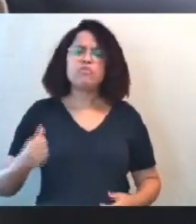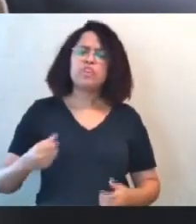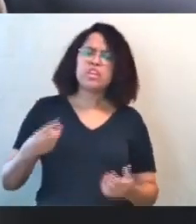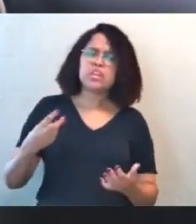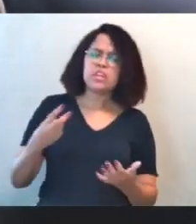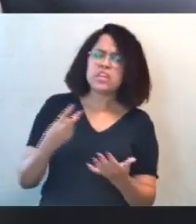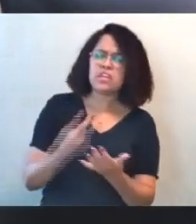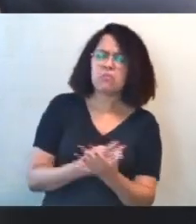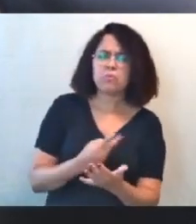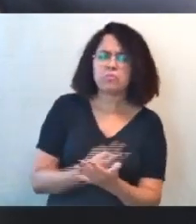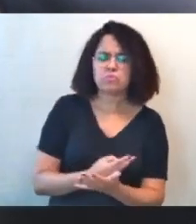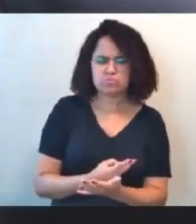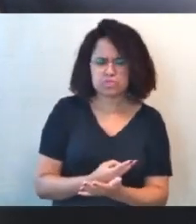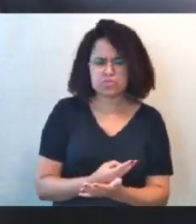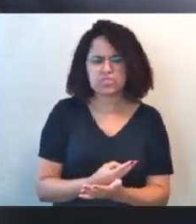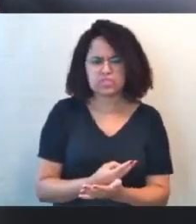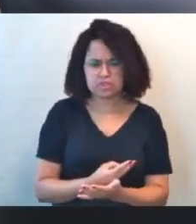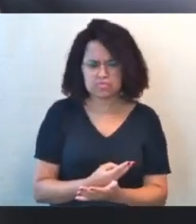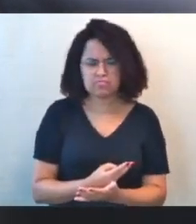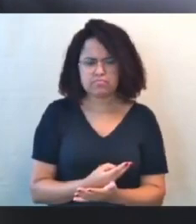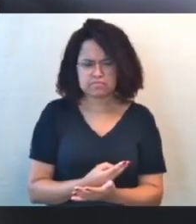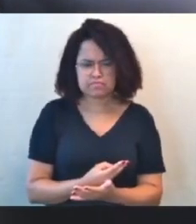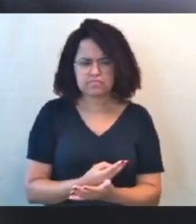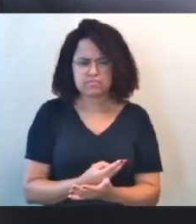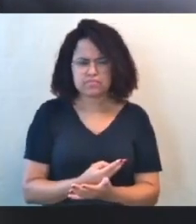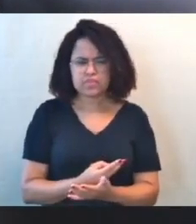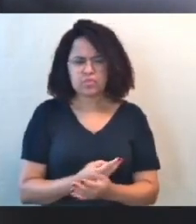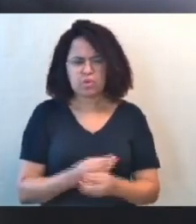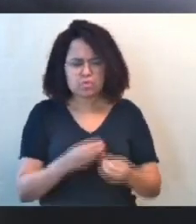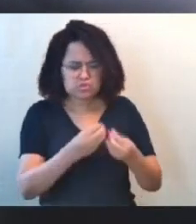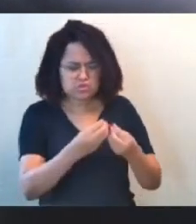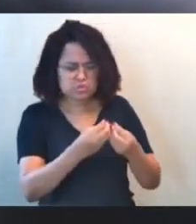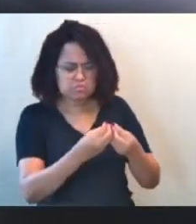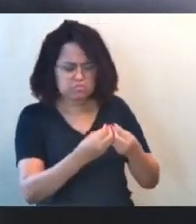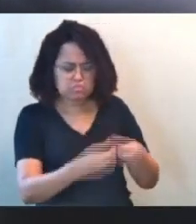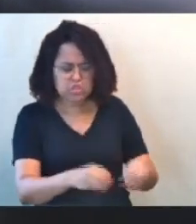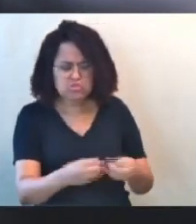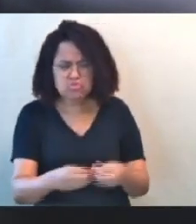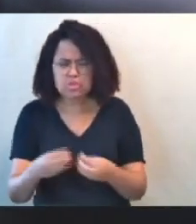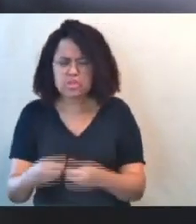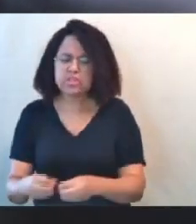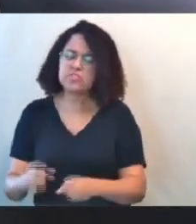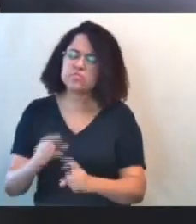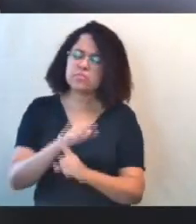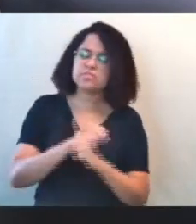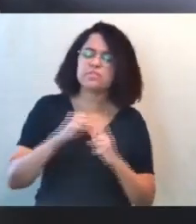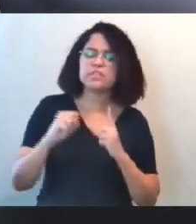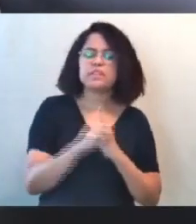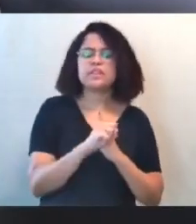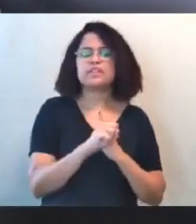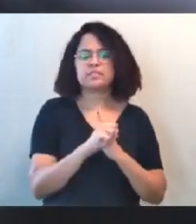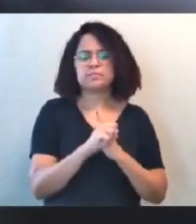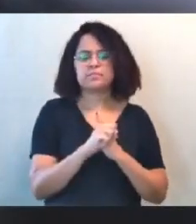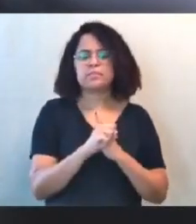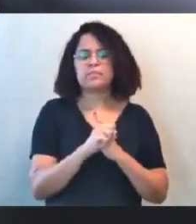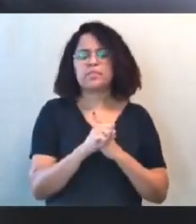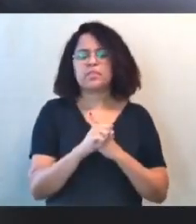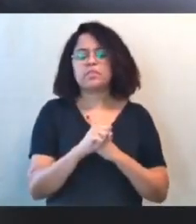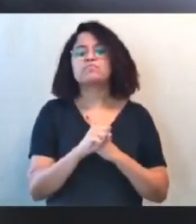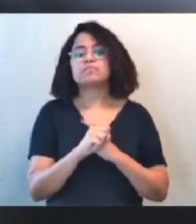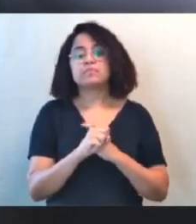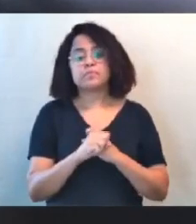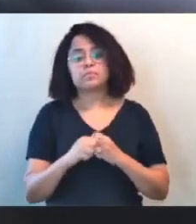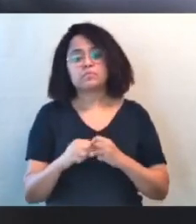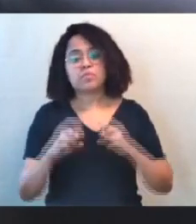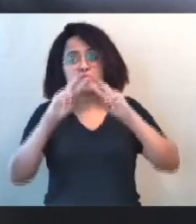depois de tudo que aconteceu, principalmente depois de todos os estragos que foram gerados para a sociedade como a pandemia.